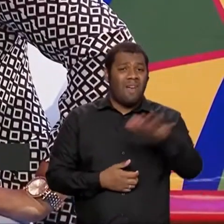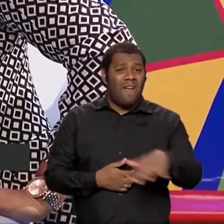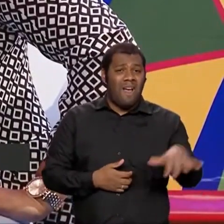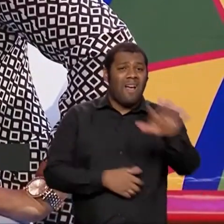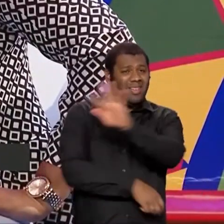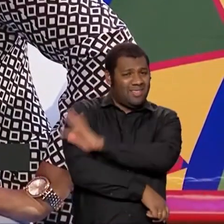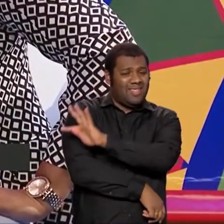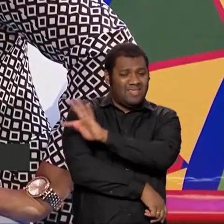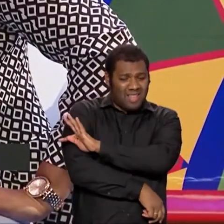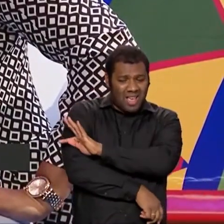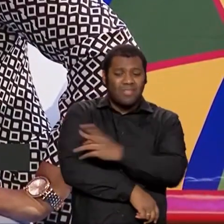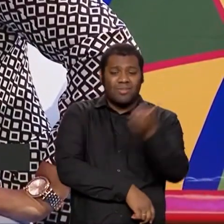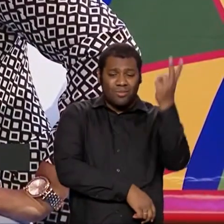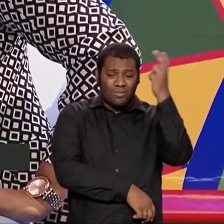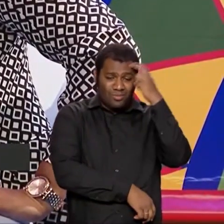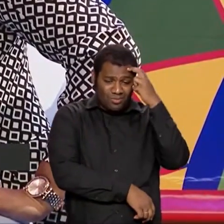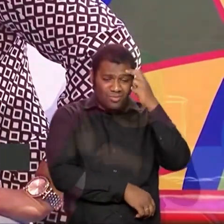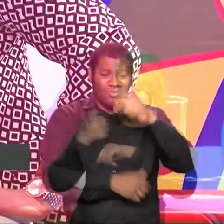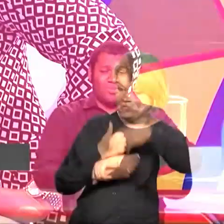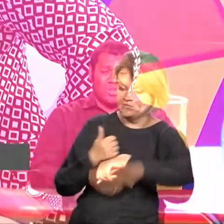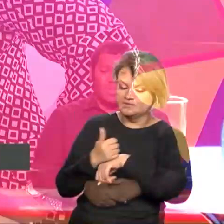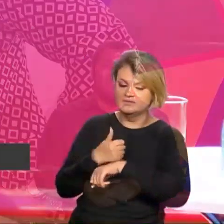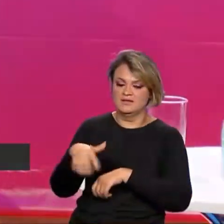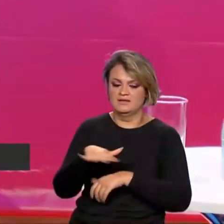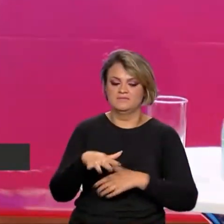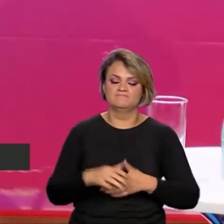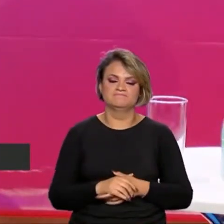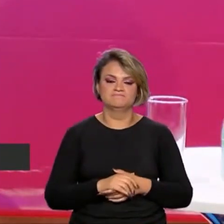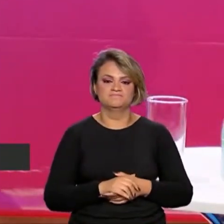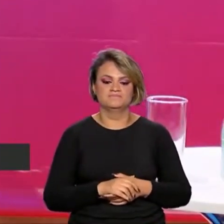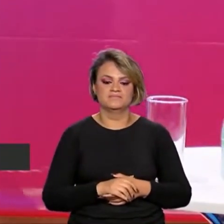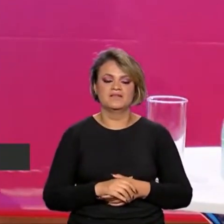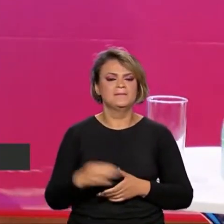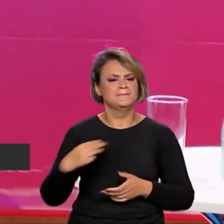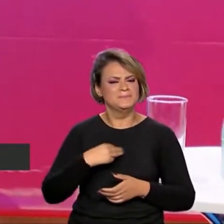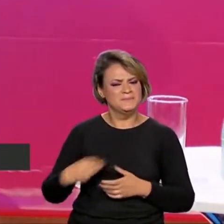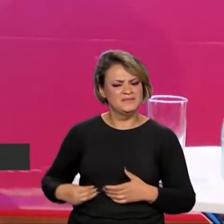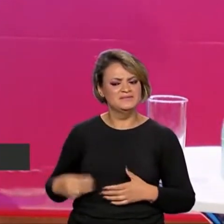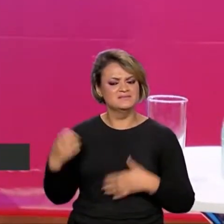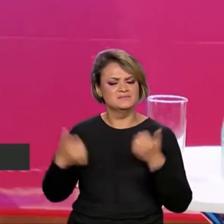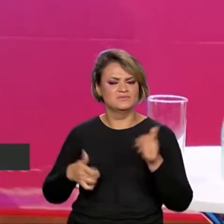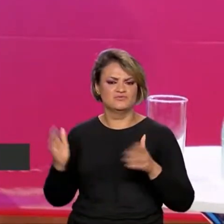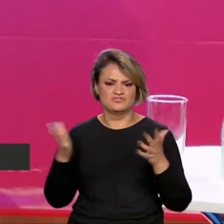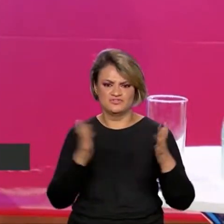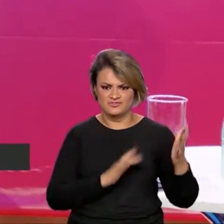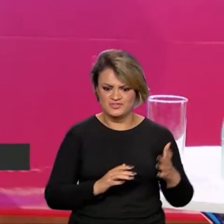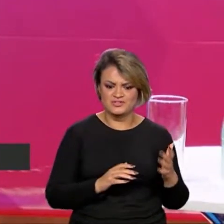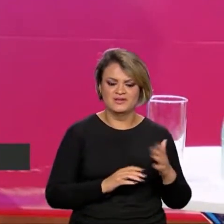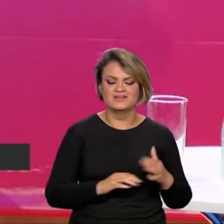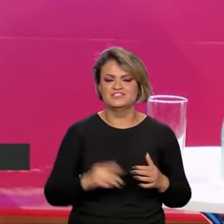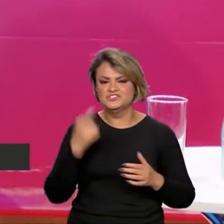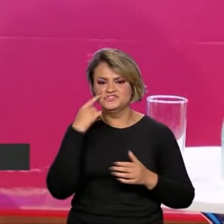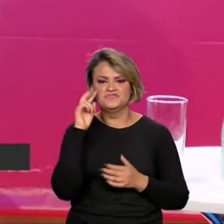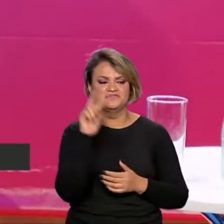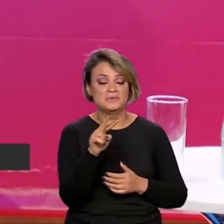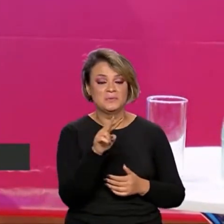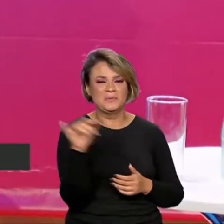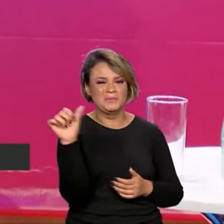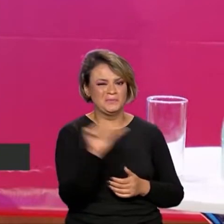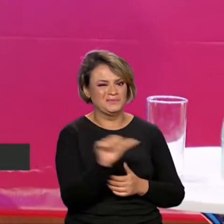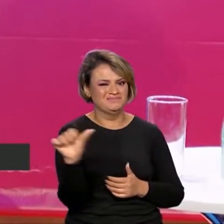as áreas técnicas, né, quantas pessoas sobrevivem disso? Por fim, a ministra já falou do que nós encontramos. Encontramos uma cena muito